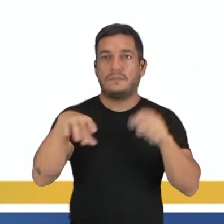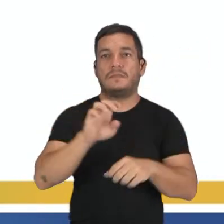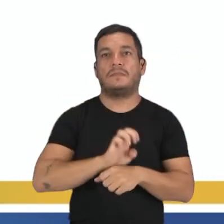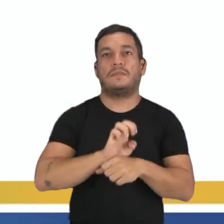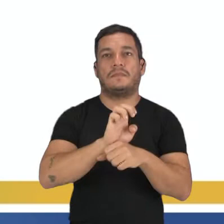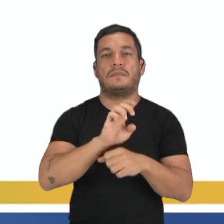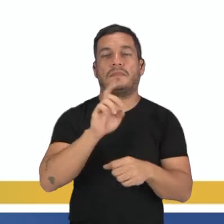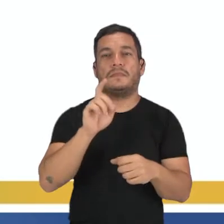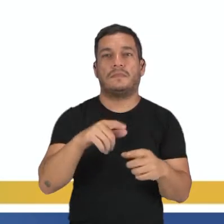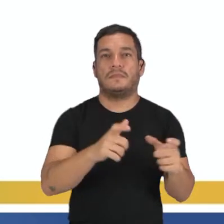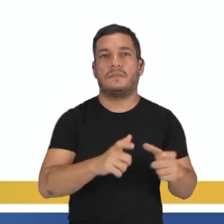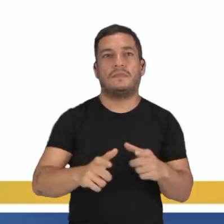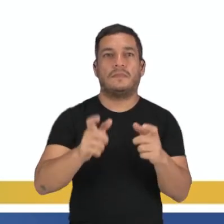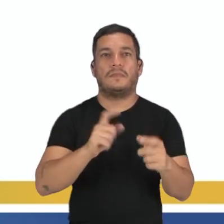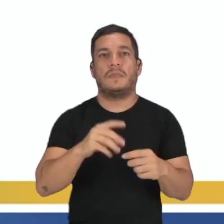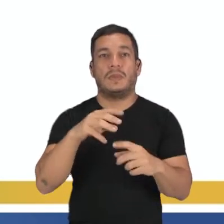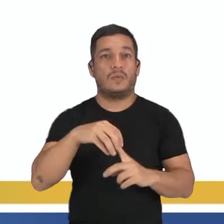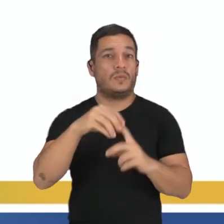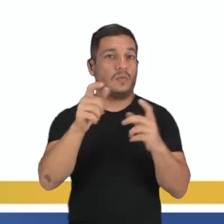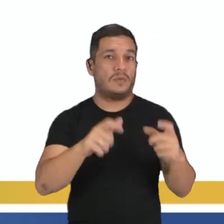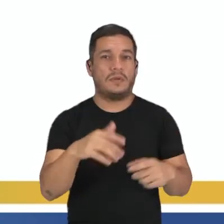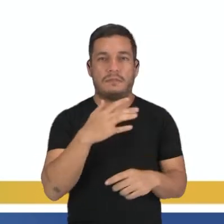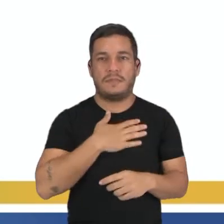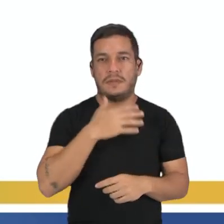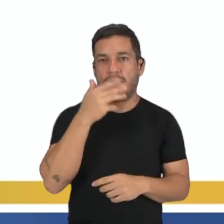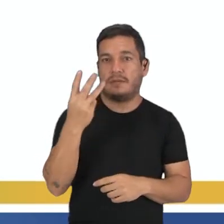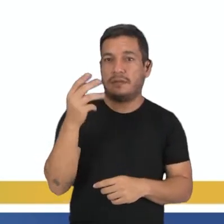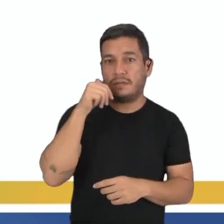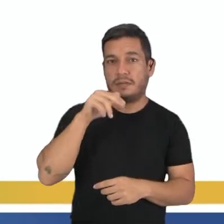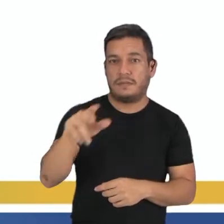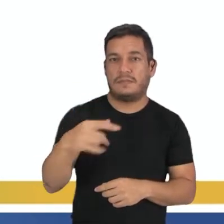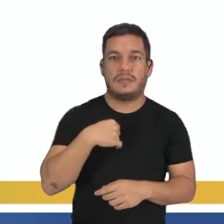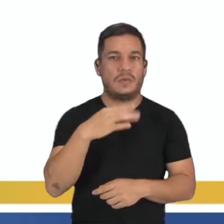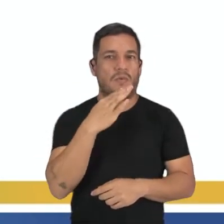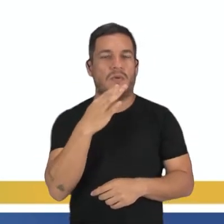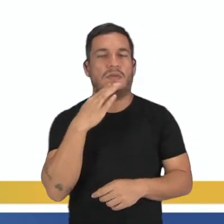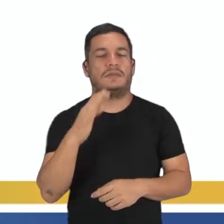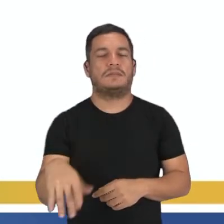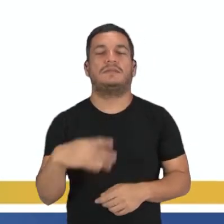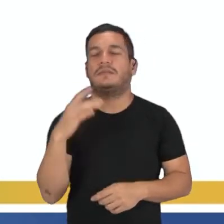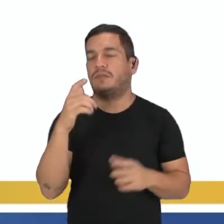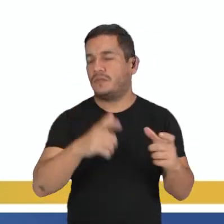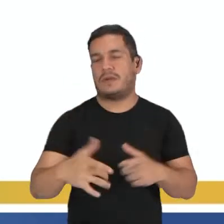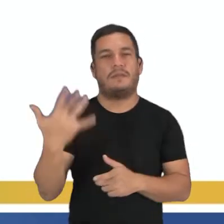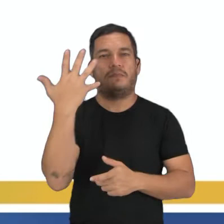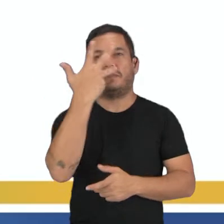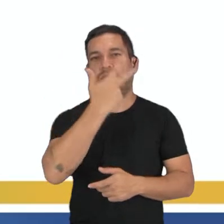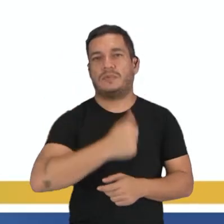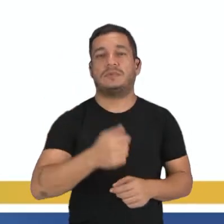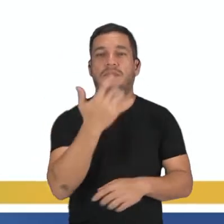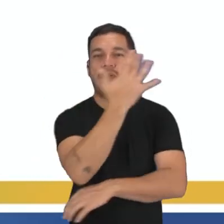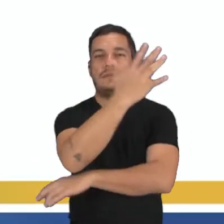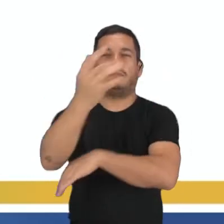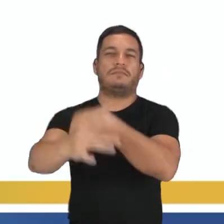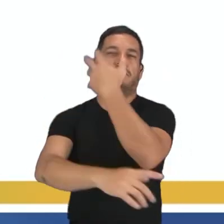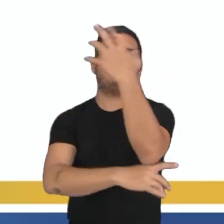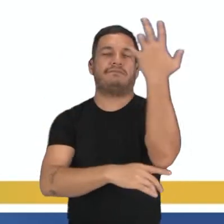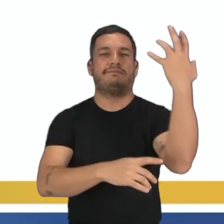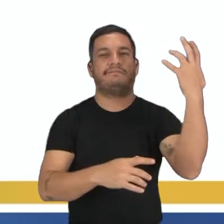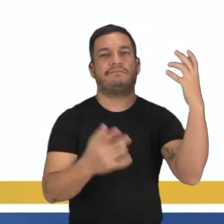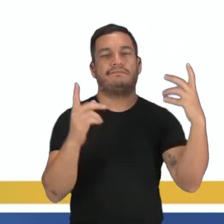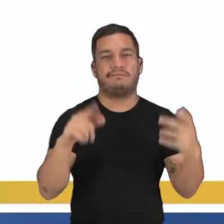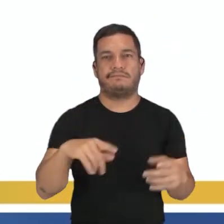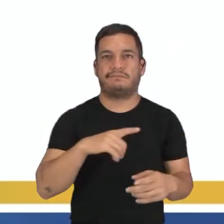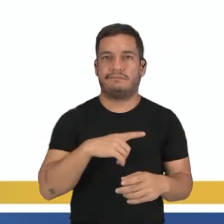o único lugar que minhas três irmãs e eu conhecemos não tinha mundo mais belo do que aquele a Mata rodava O